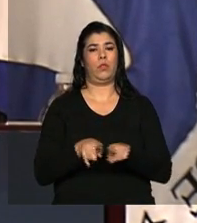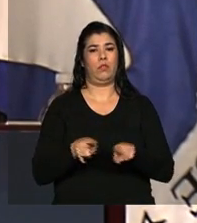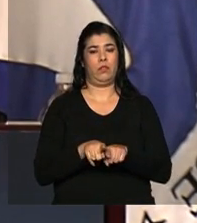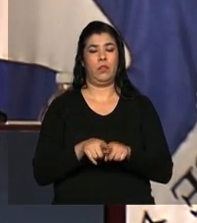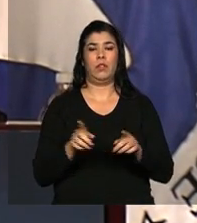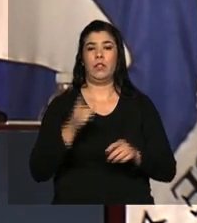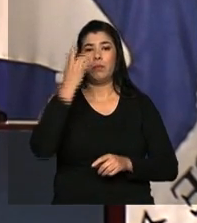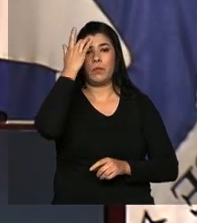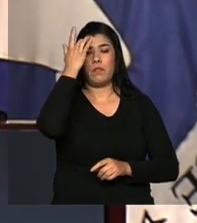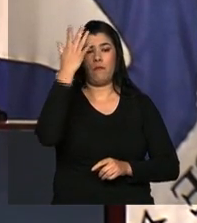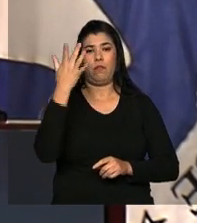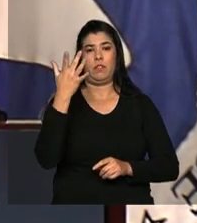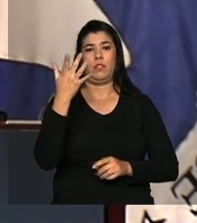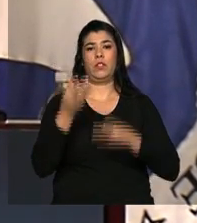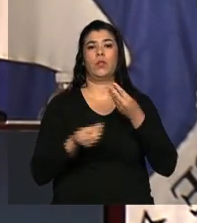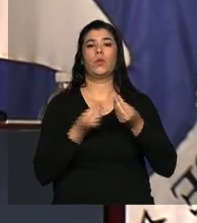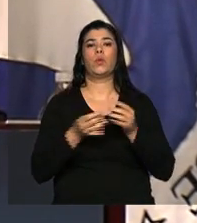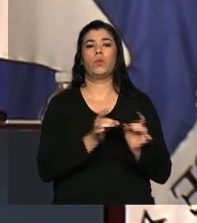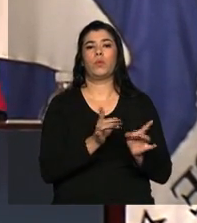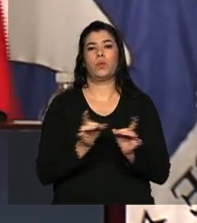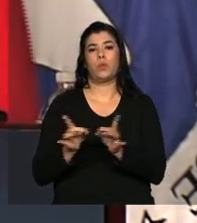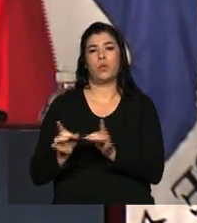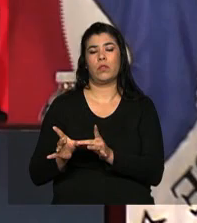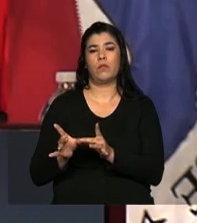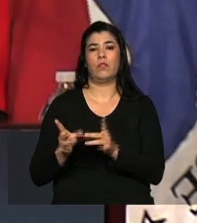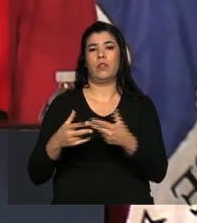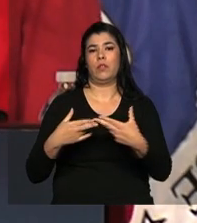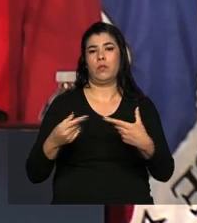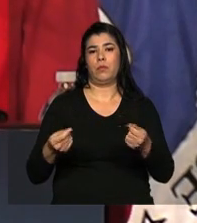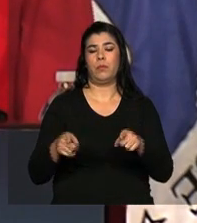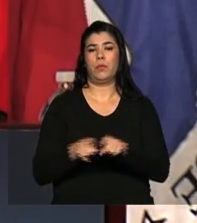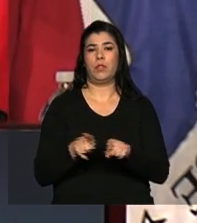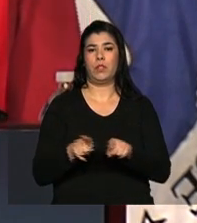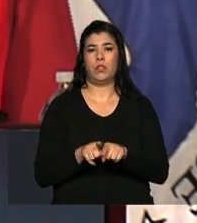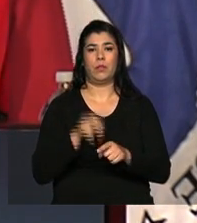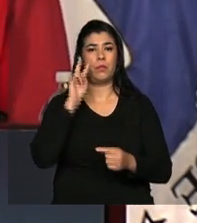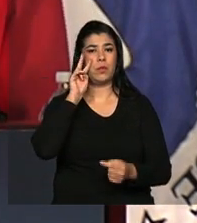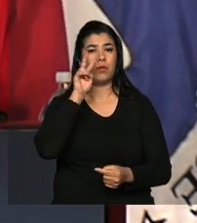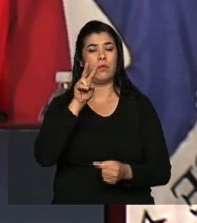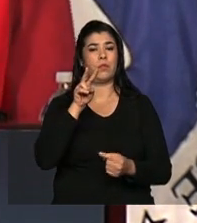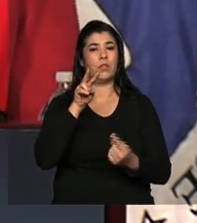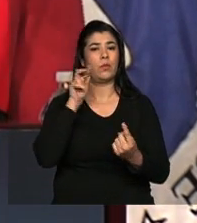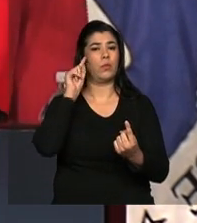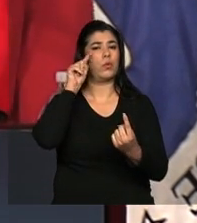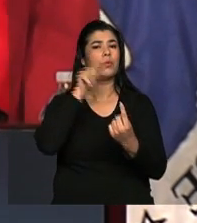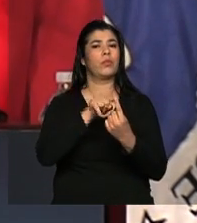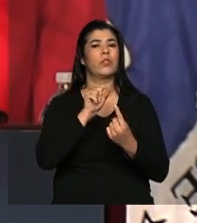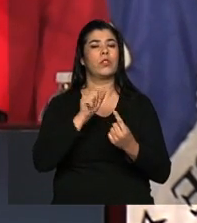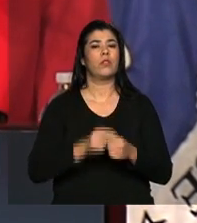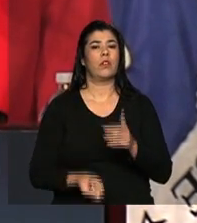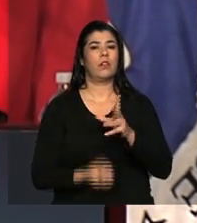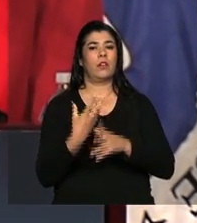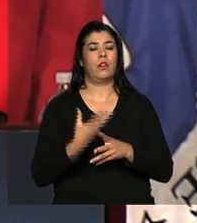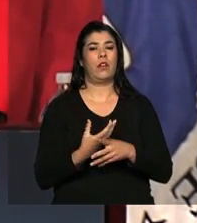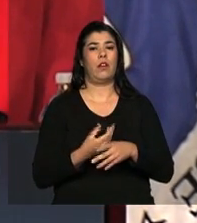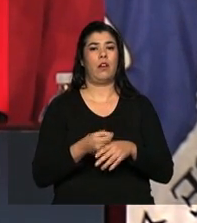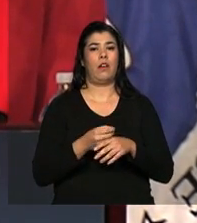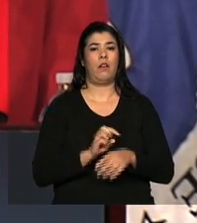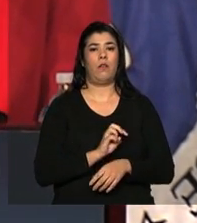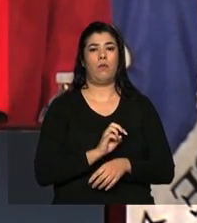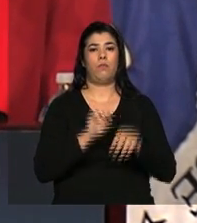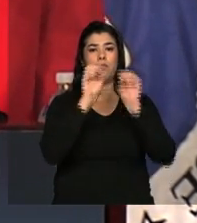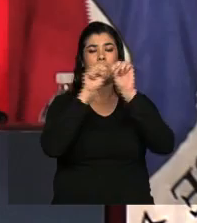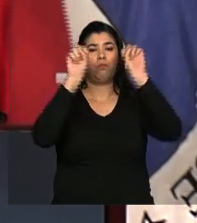sobre facilitação do comércio, com vistas à adequação entre o Portal Único do Comércio